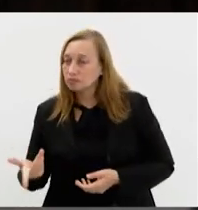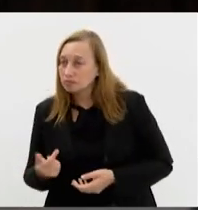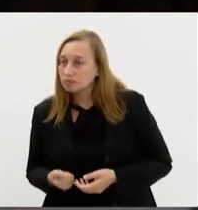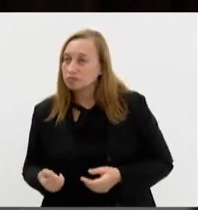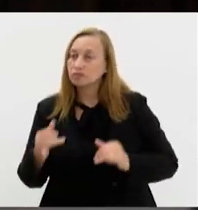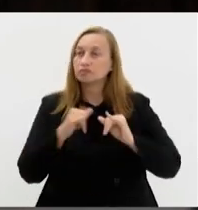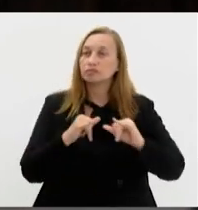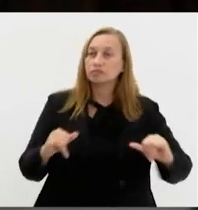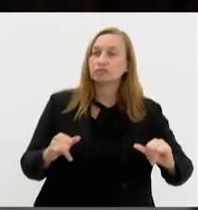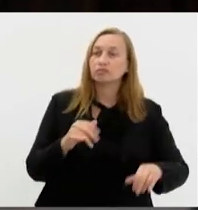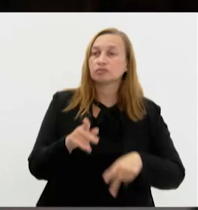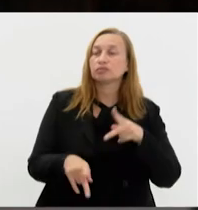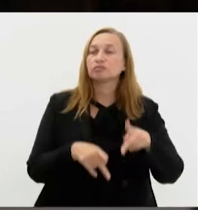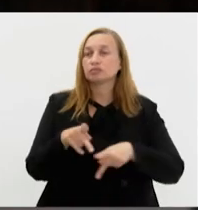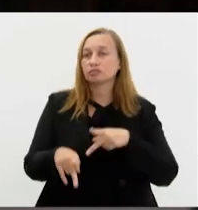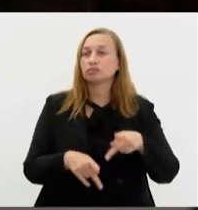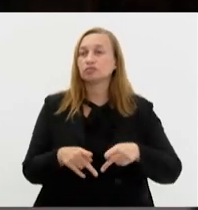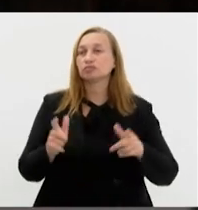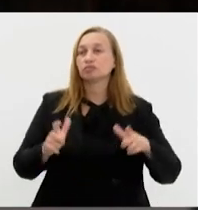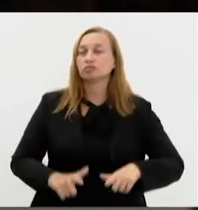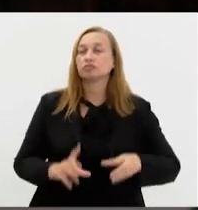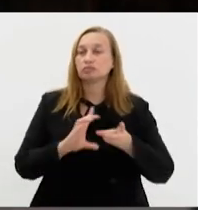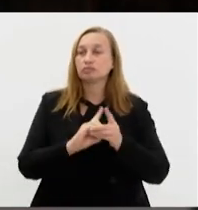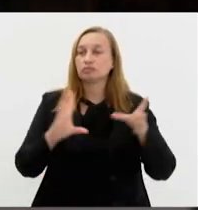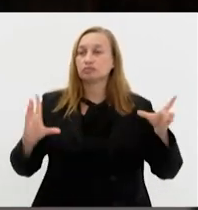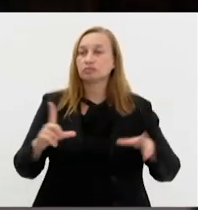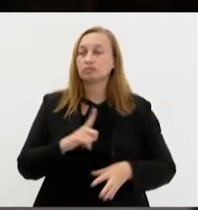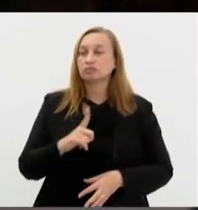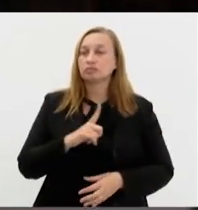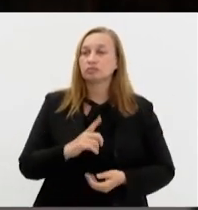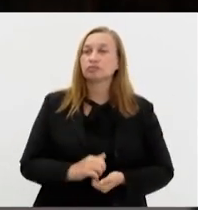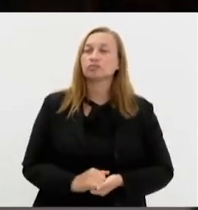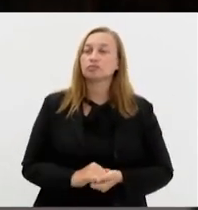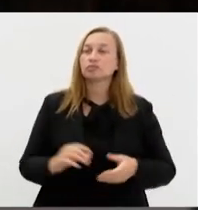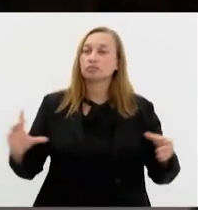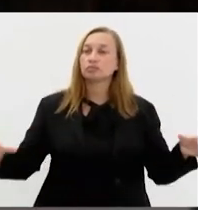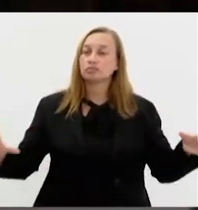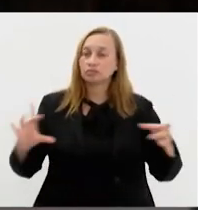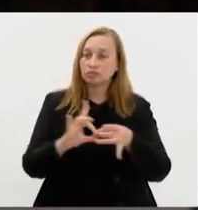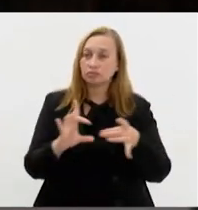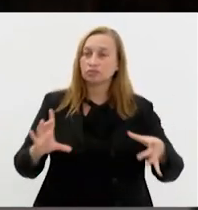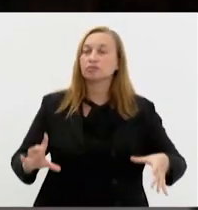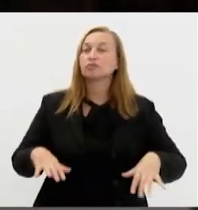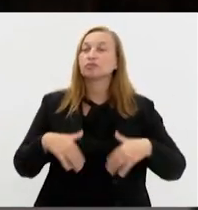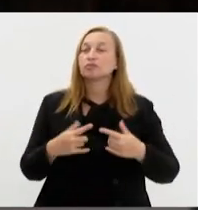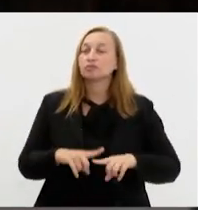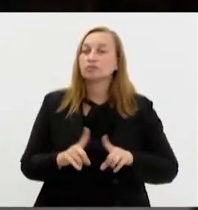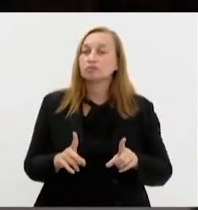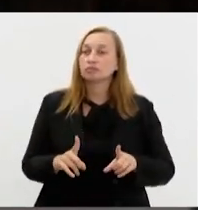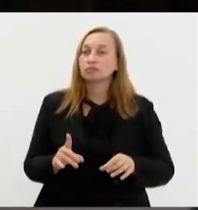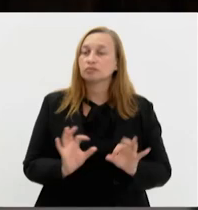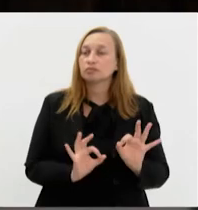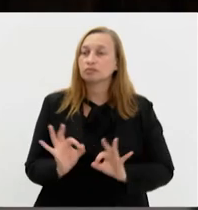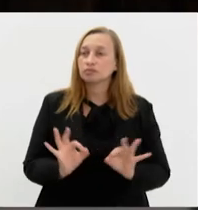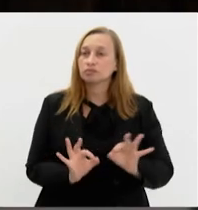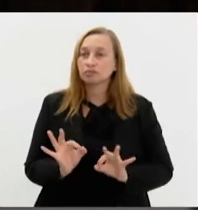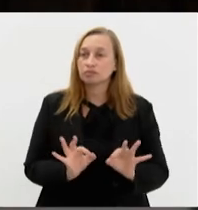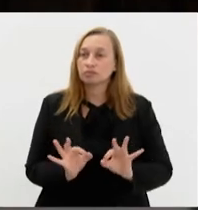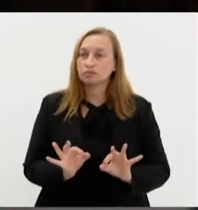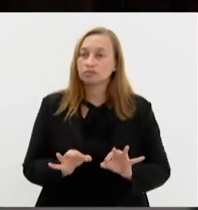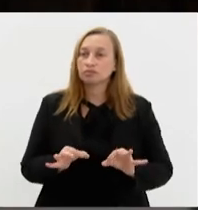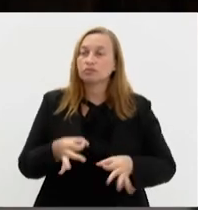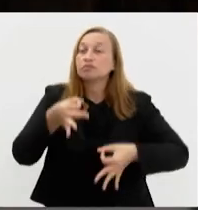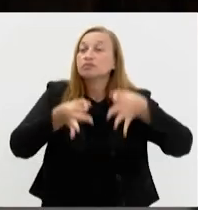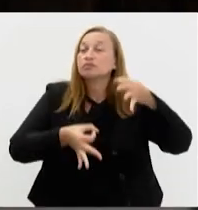vontade Popular dentro do espaço democrático estão umbilicalmente ligadas mas e para o ordenamento jurídico o que